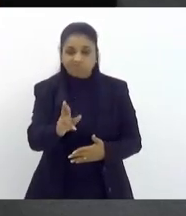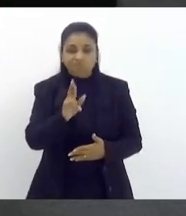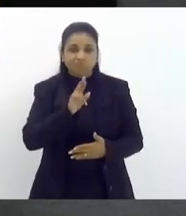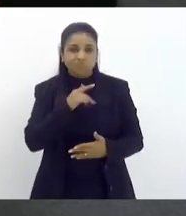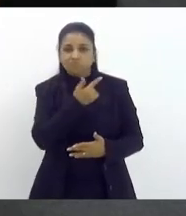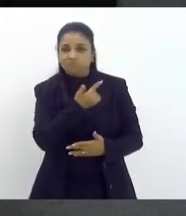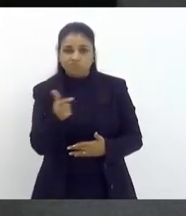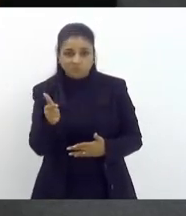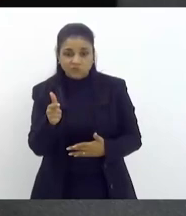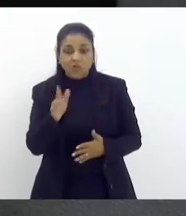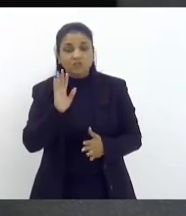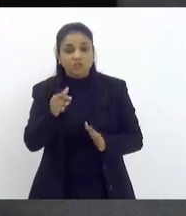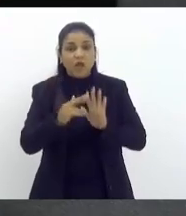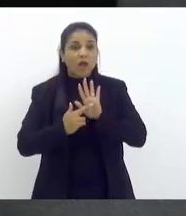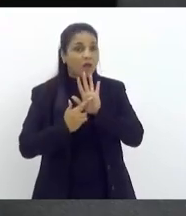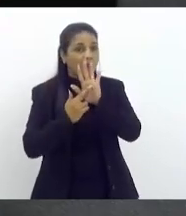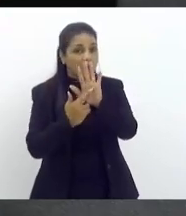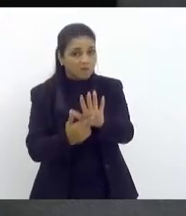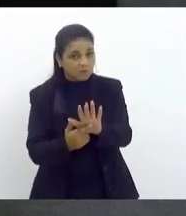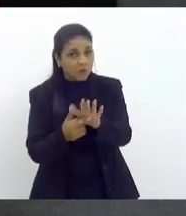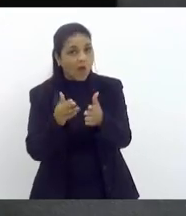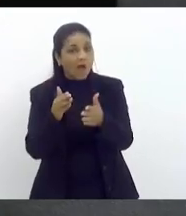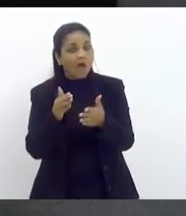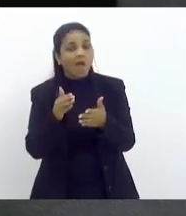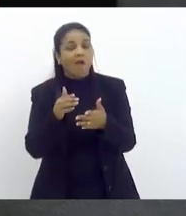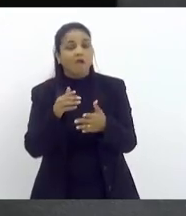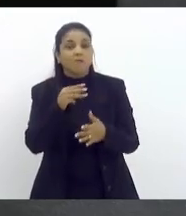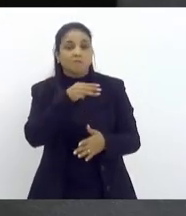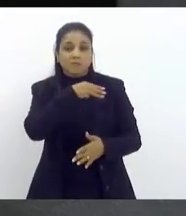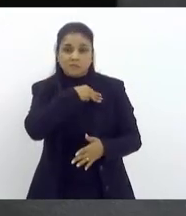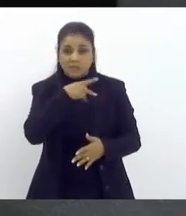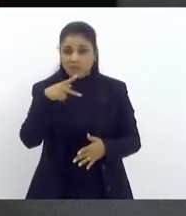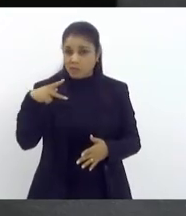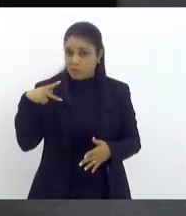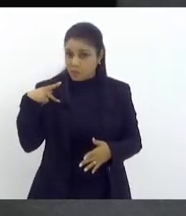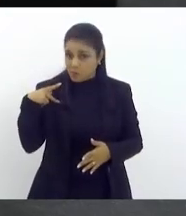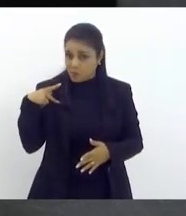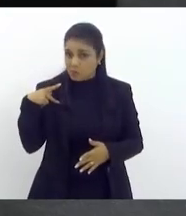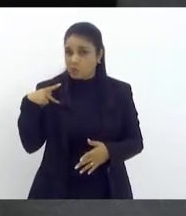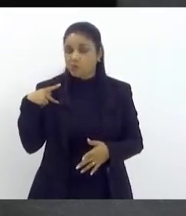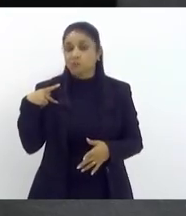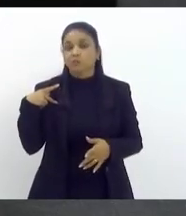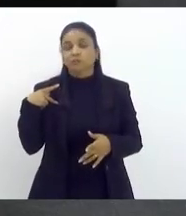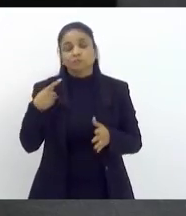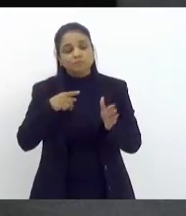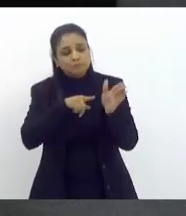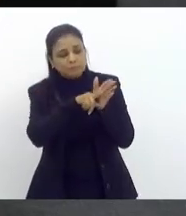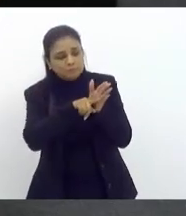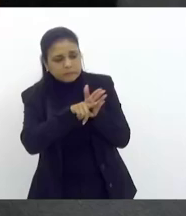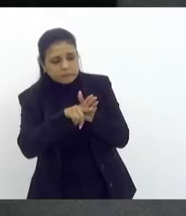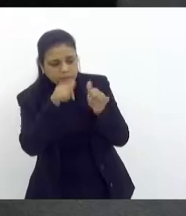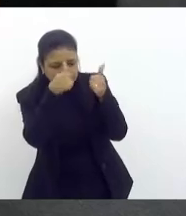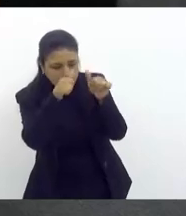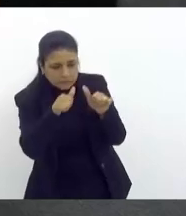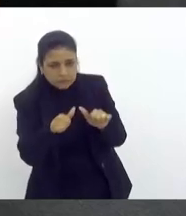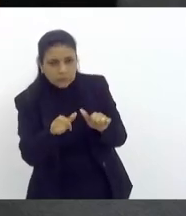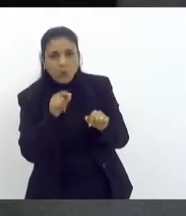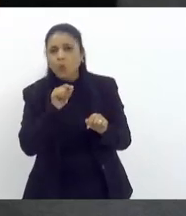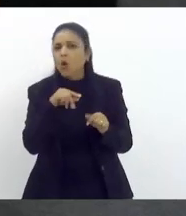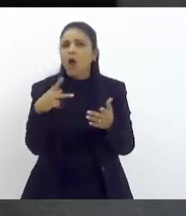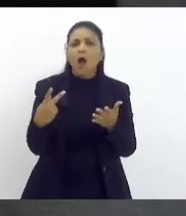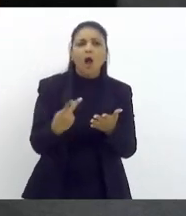já fiz algumas representações para o ministério público para que possa apurar o que testar acontecendo